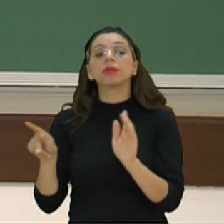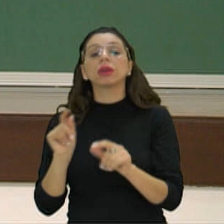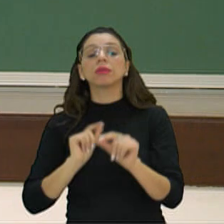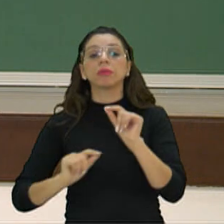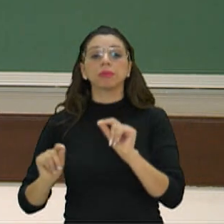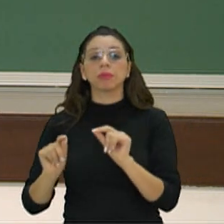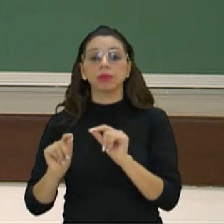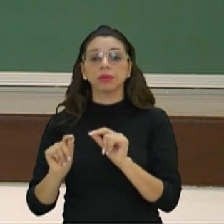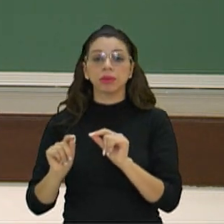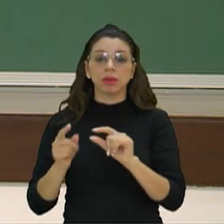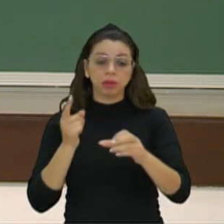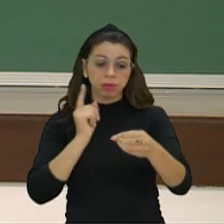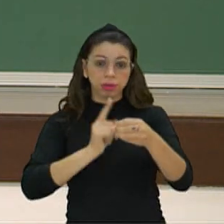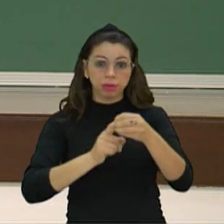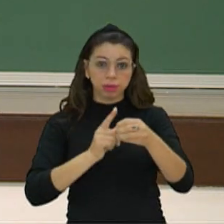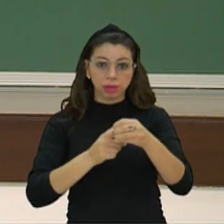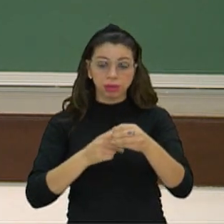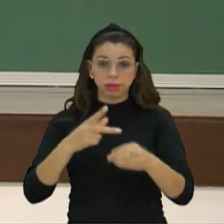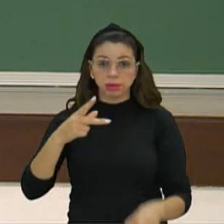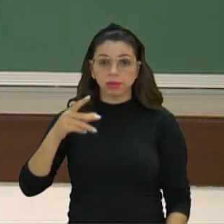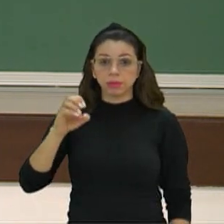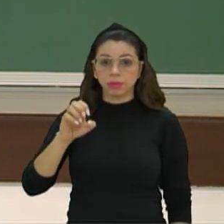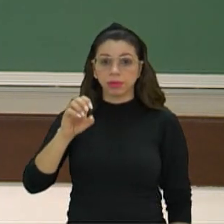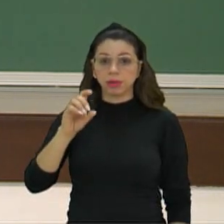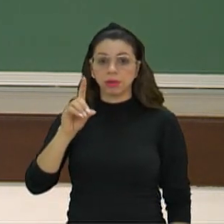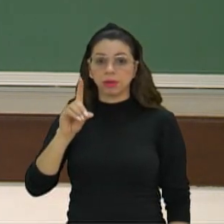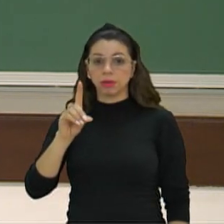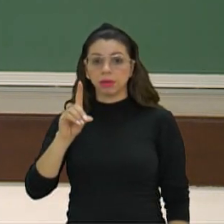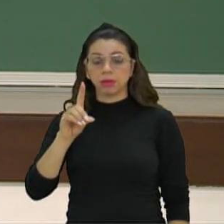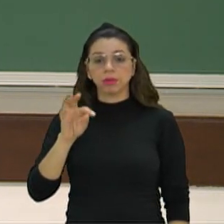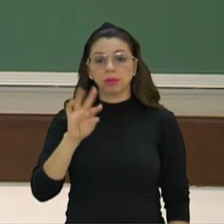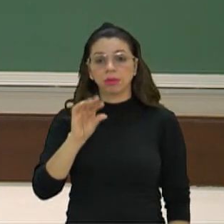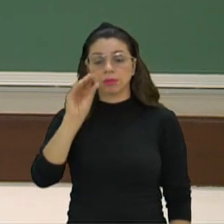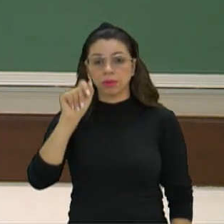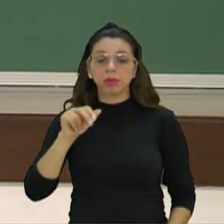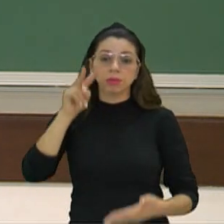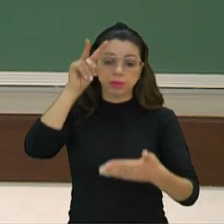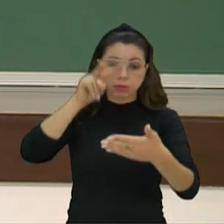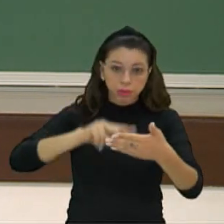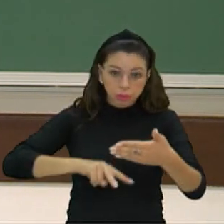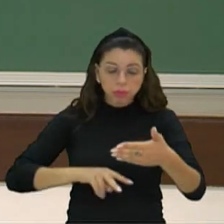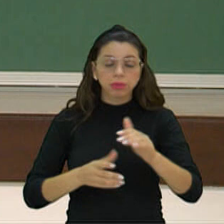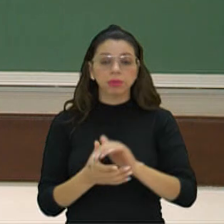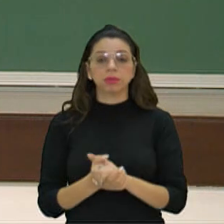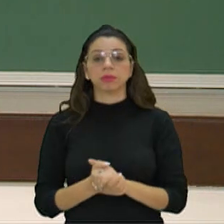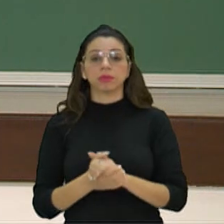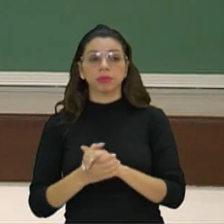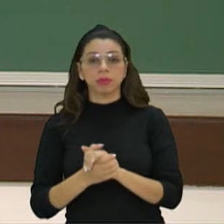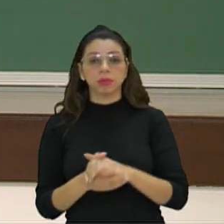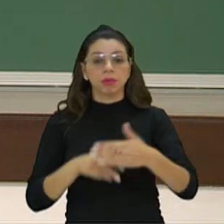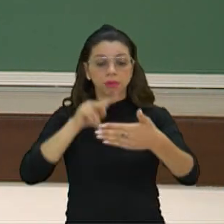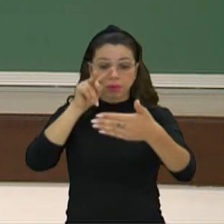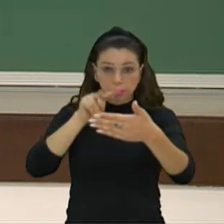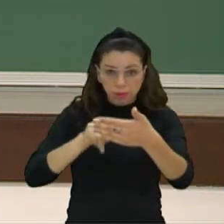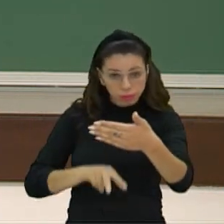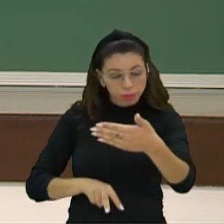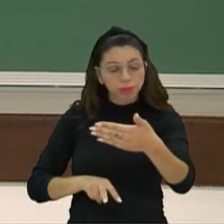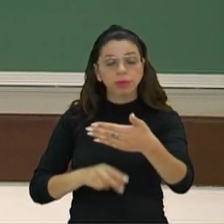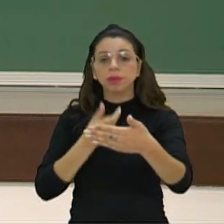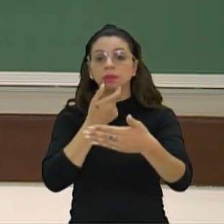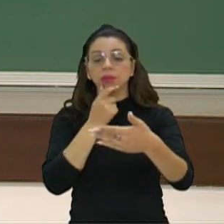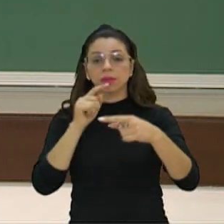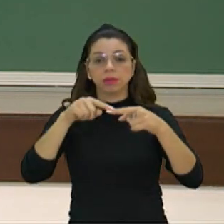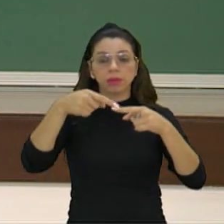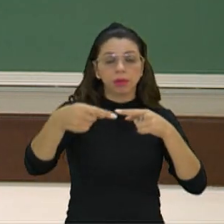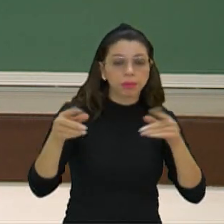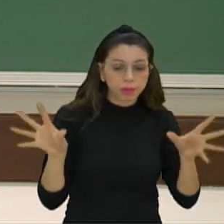Petrópolis. Então, vamos fazer a leitura dessa aula dessa professora, ok? Aquele esquema. Vou fazer a leitura em inglês e depois eu dou